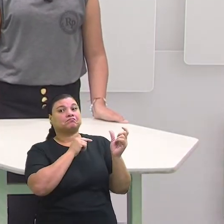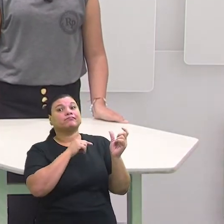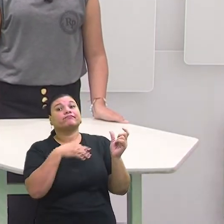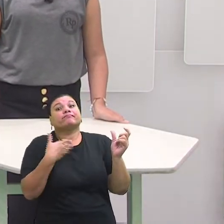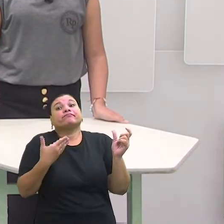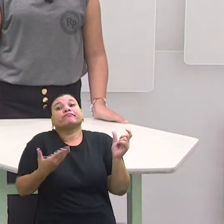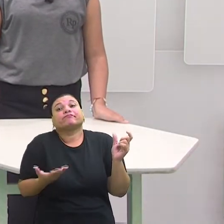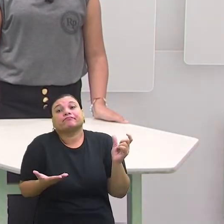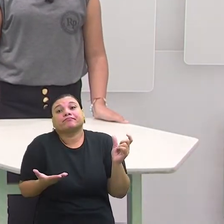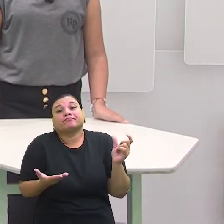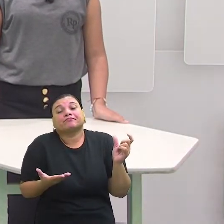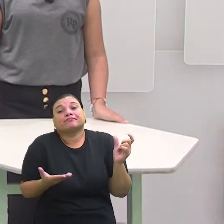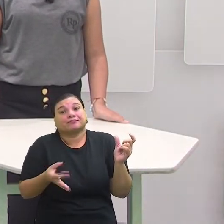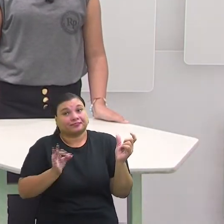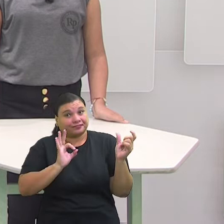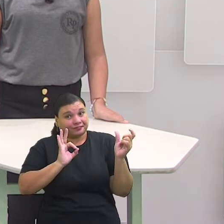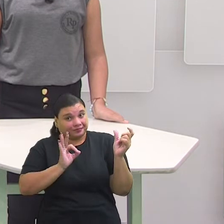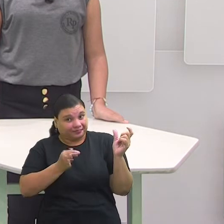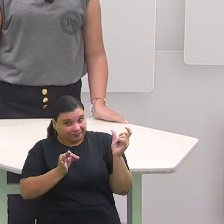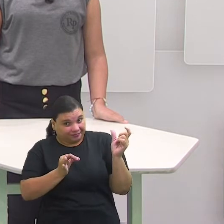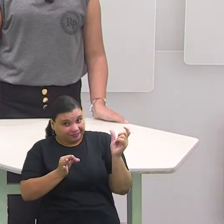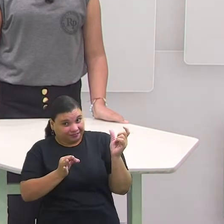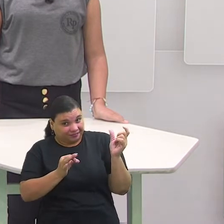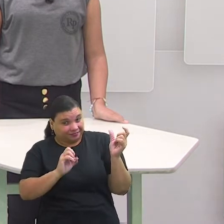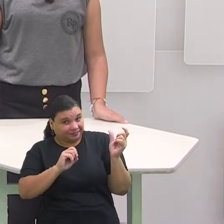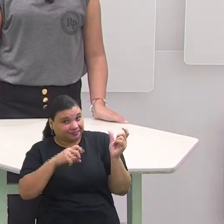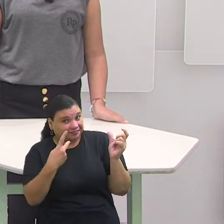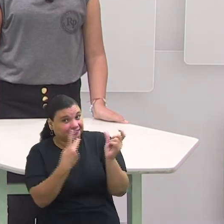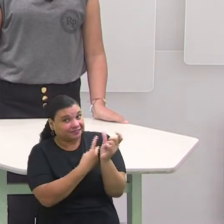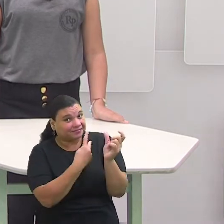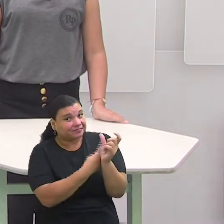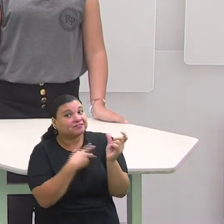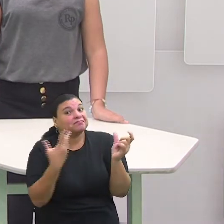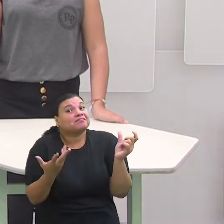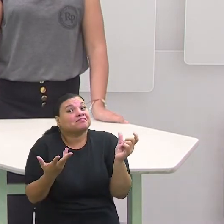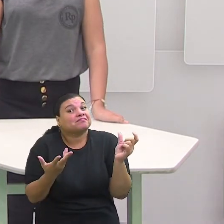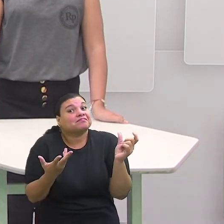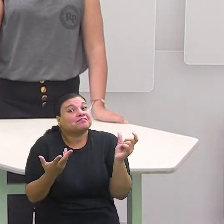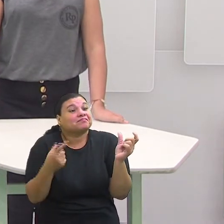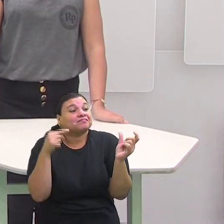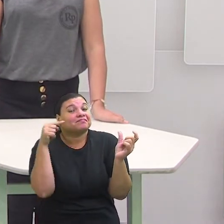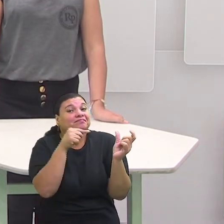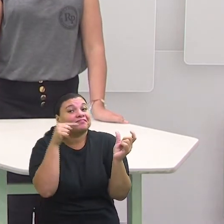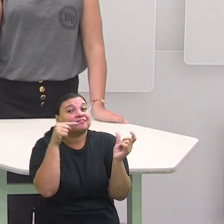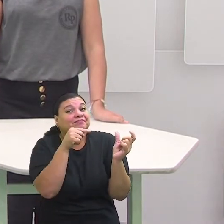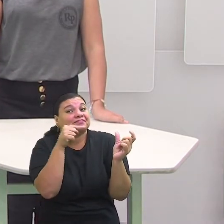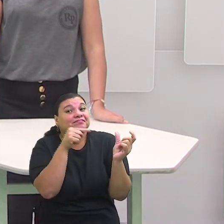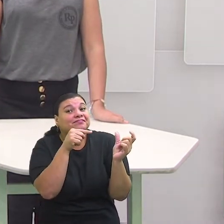Será que ele acertou? E a palavra dele está